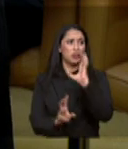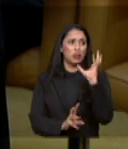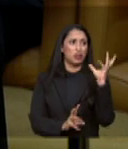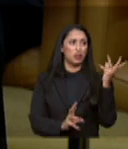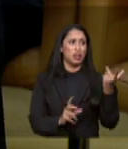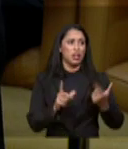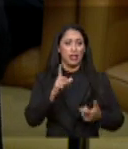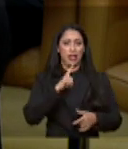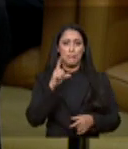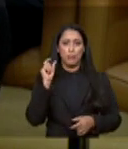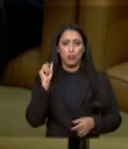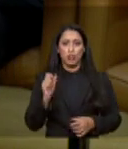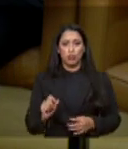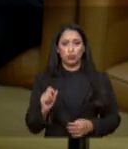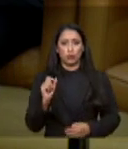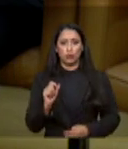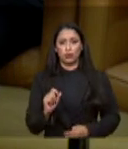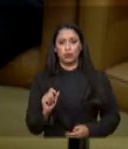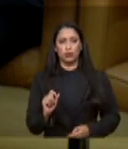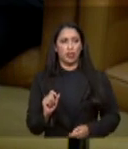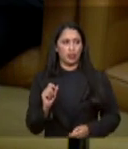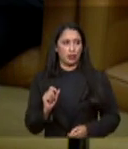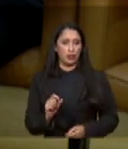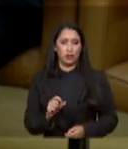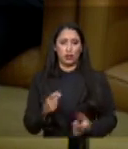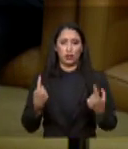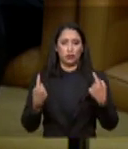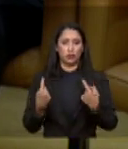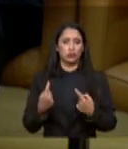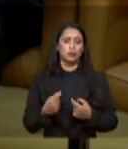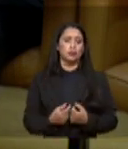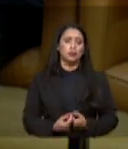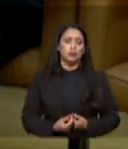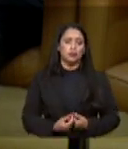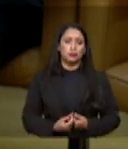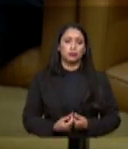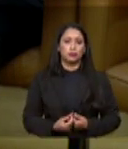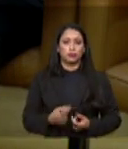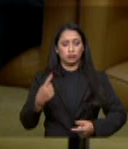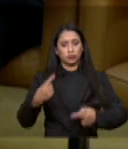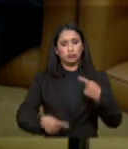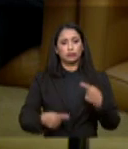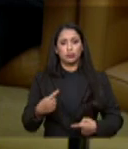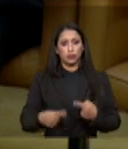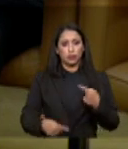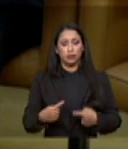do meio ambiente relacionadas a essa omissão. A política